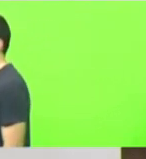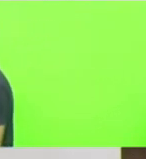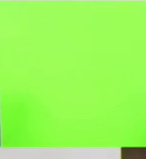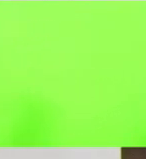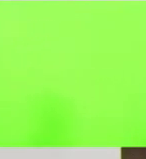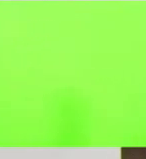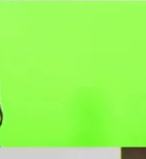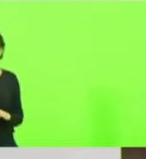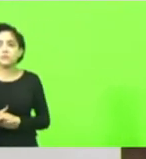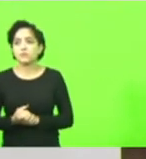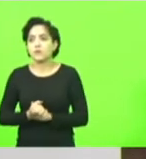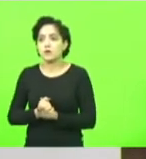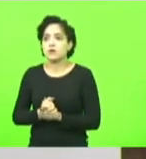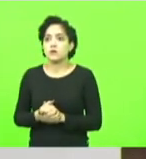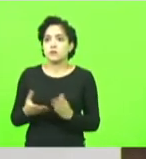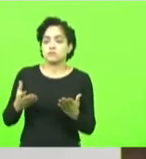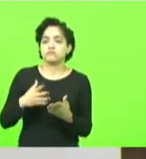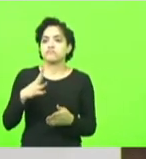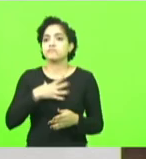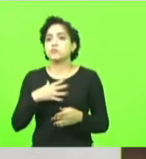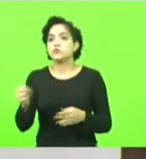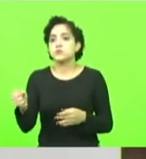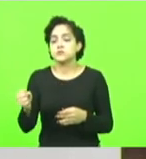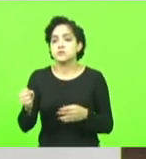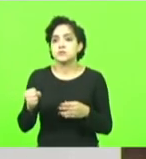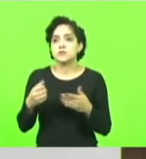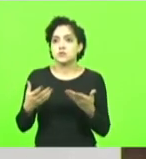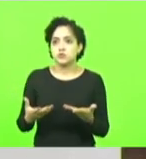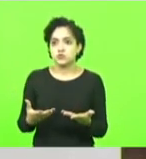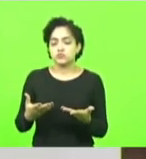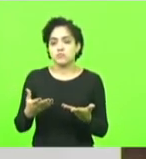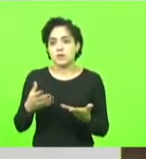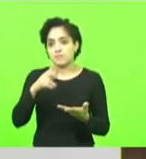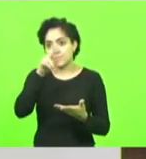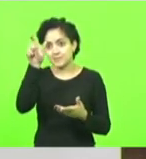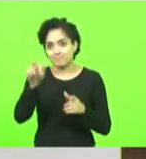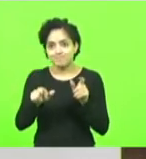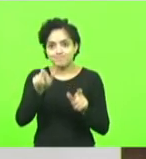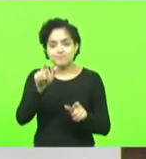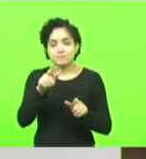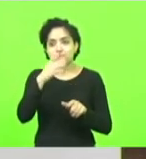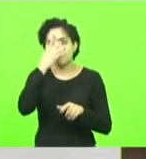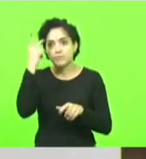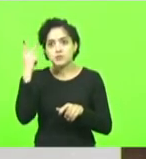O suicídio é a saída para quem está doente emocionalmente.